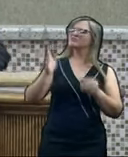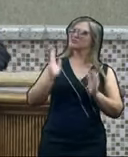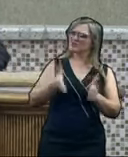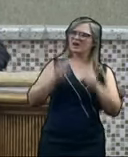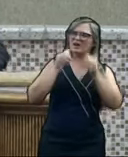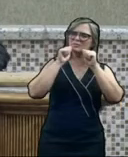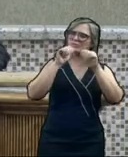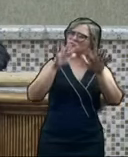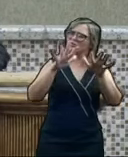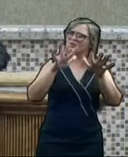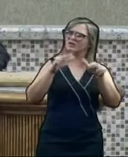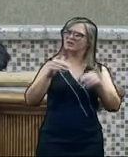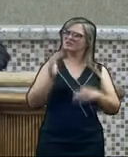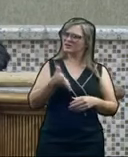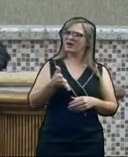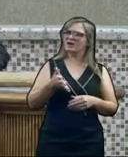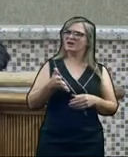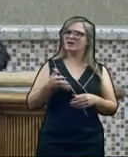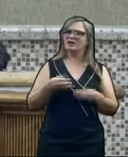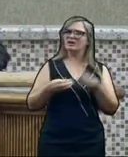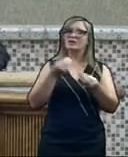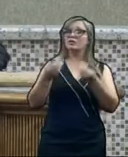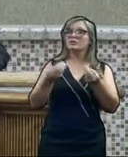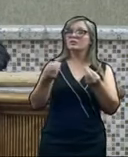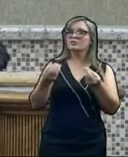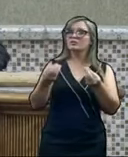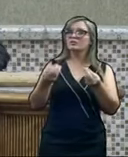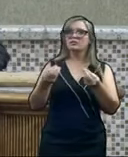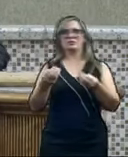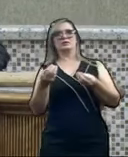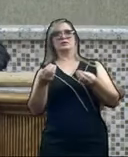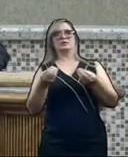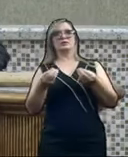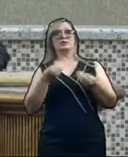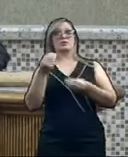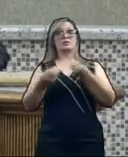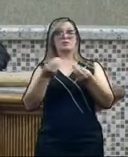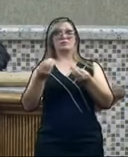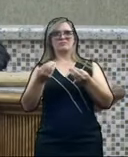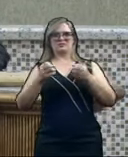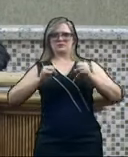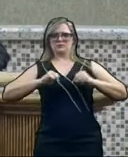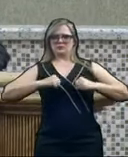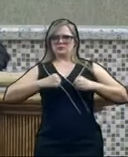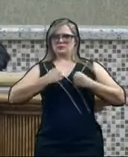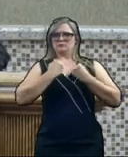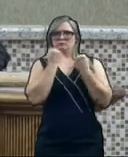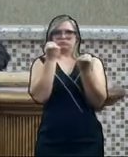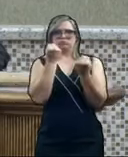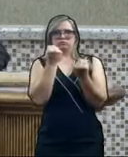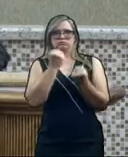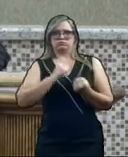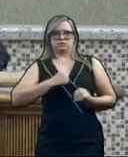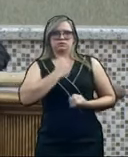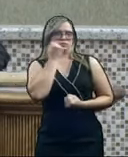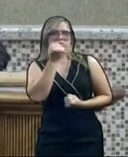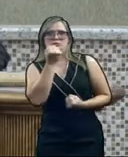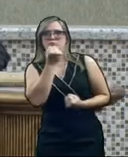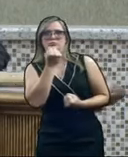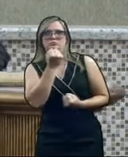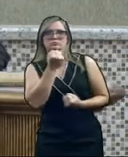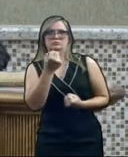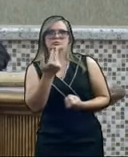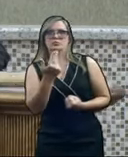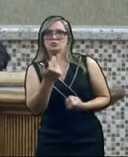Promessa de morte o juramento de morte e já bilson que Deus tem para sua vida